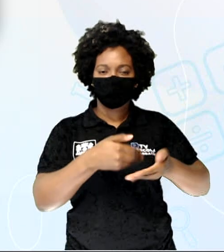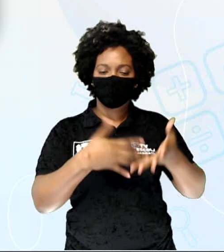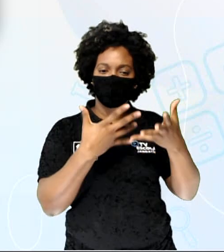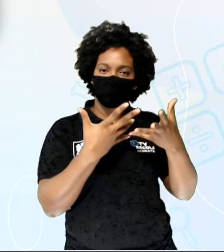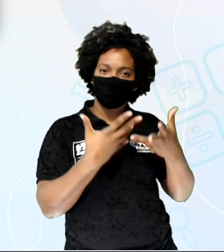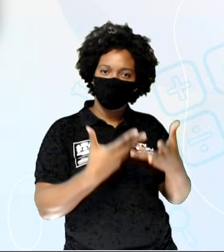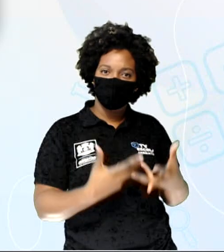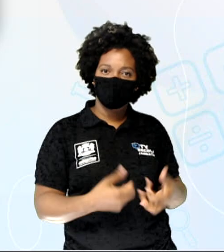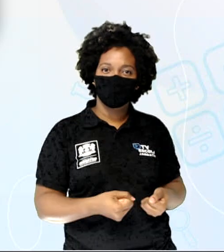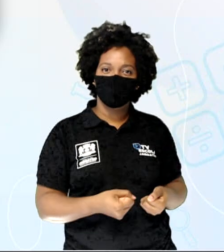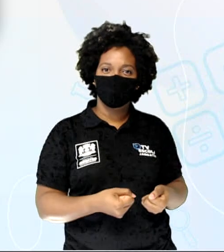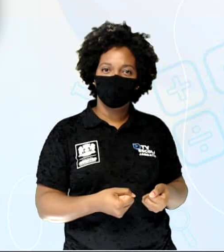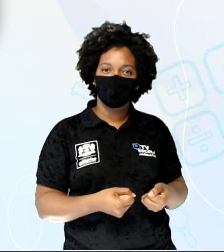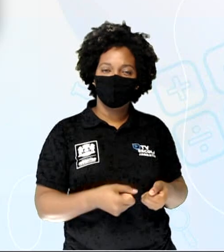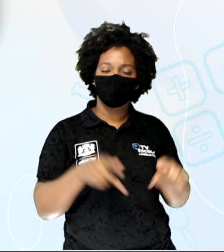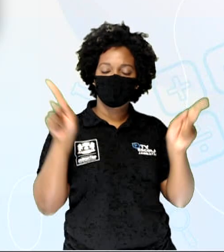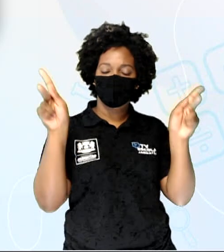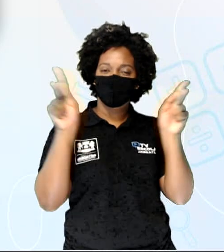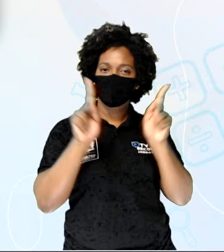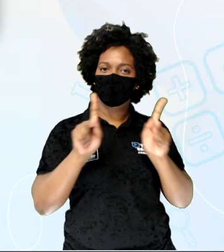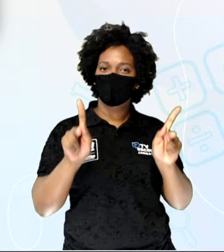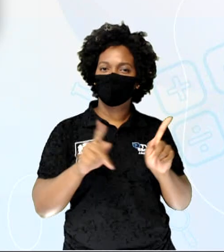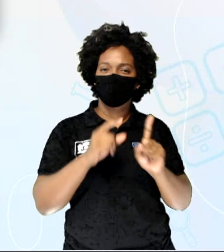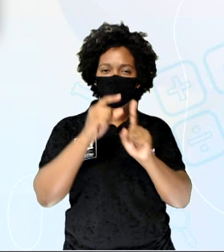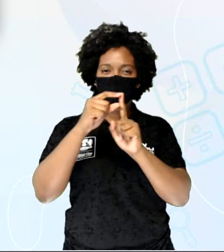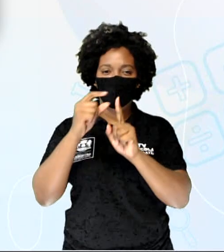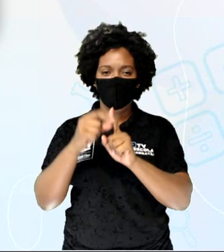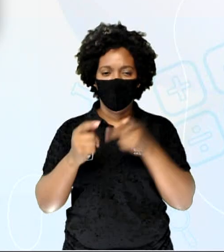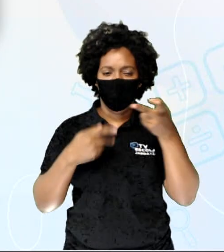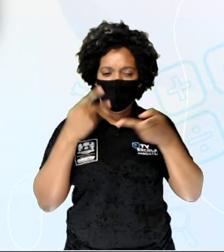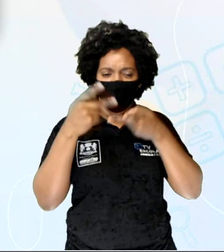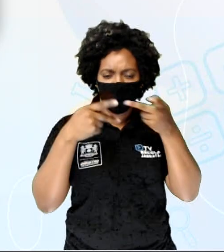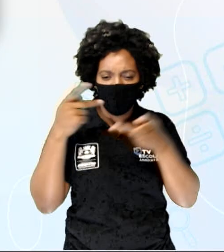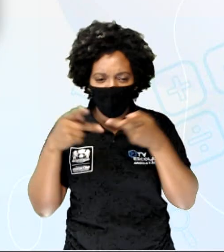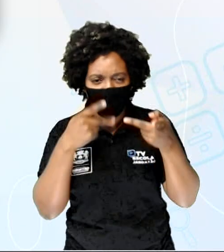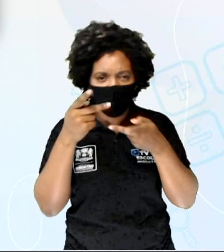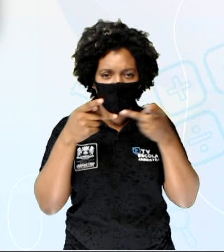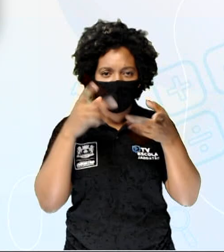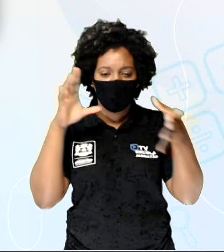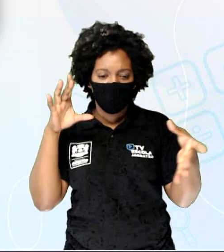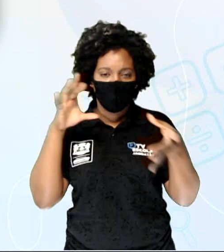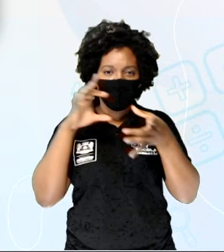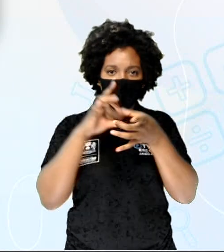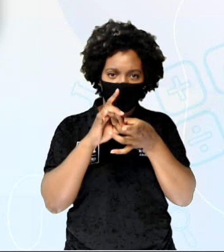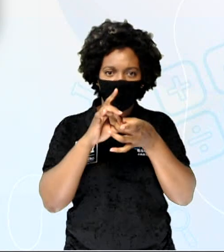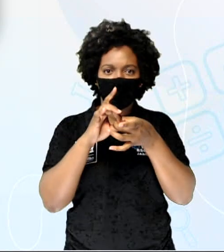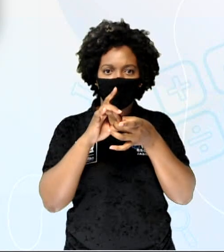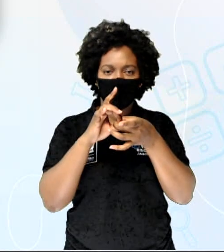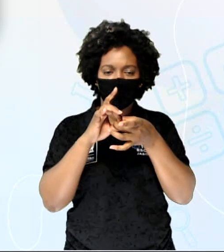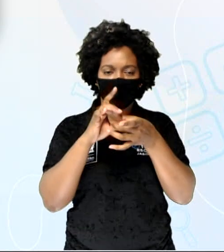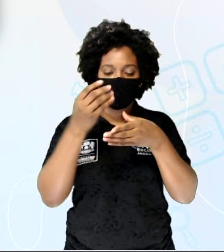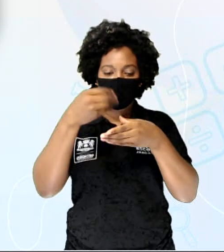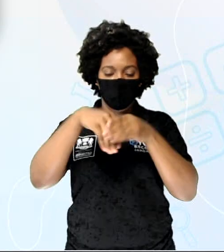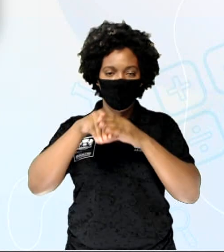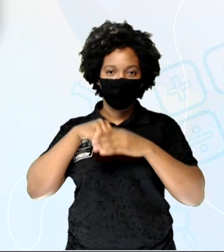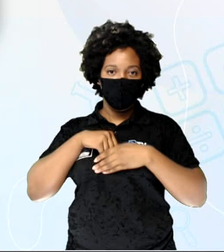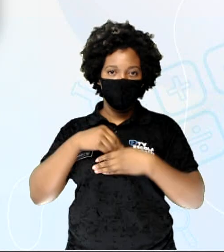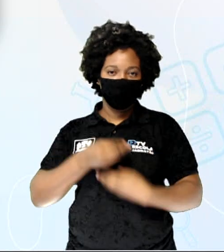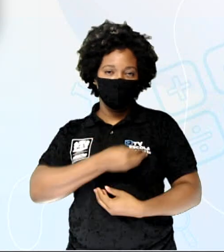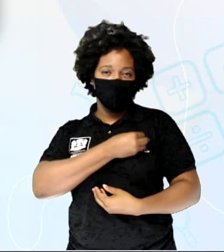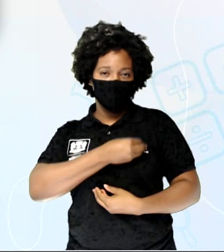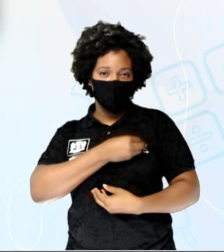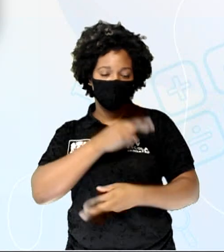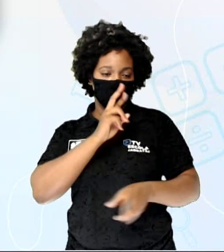tolerância, paz. Palavras soltas que, conectadas e incorporadas à nossa vida,